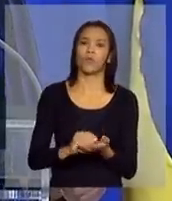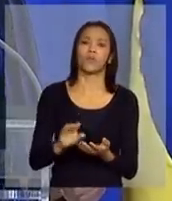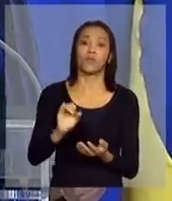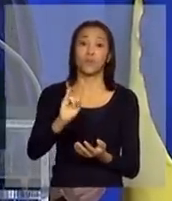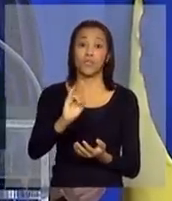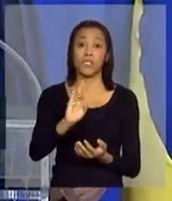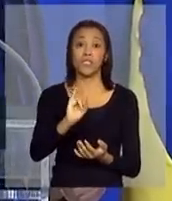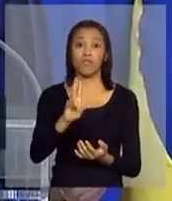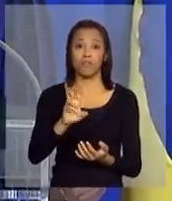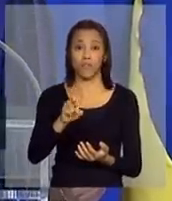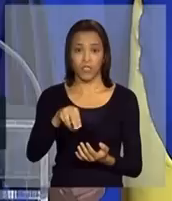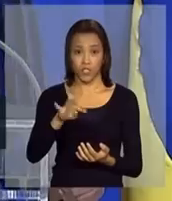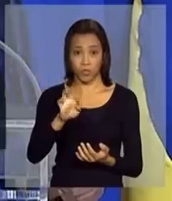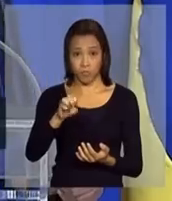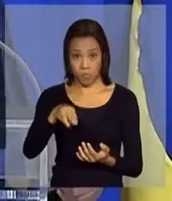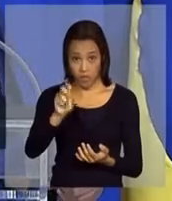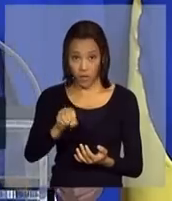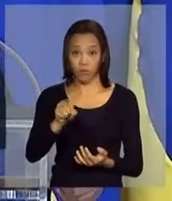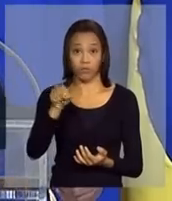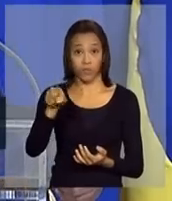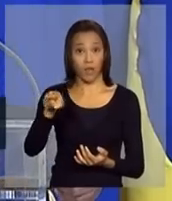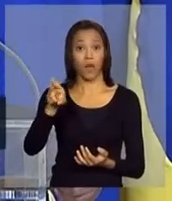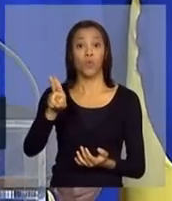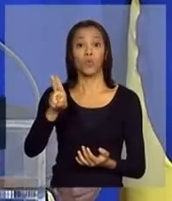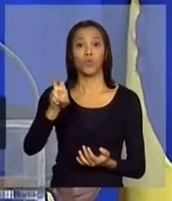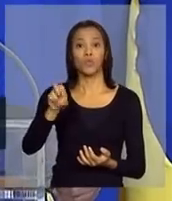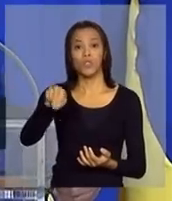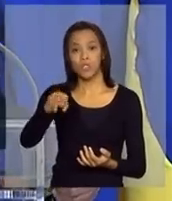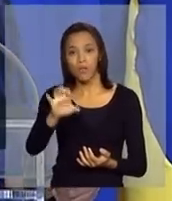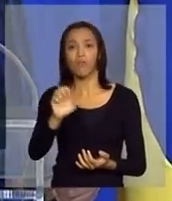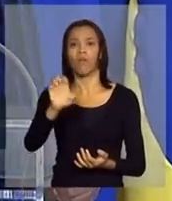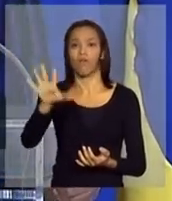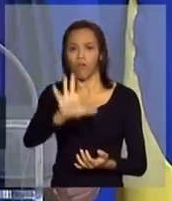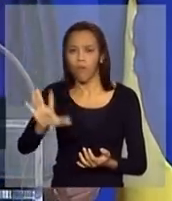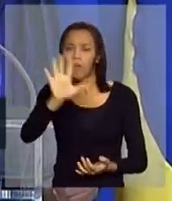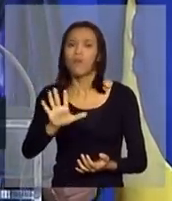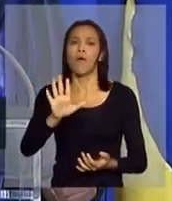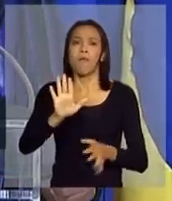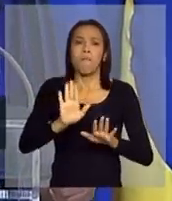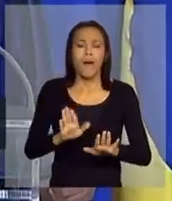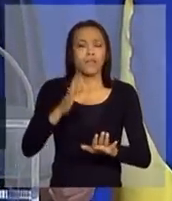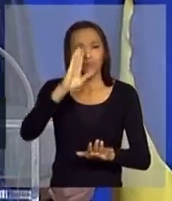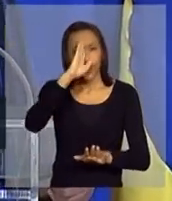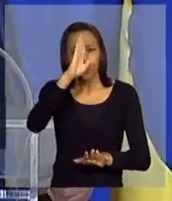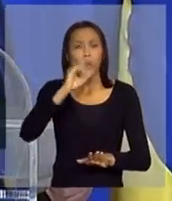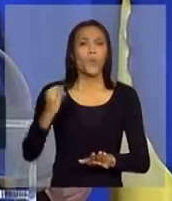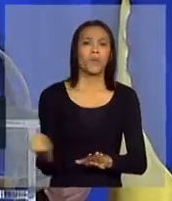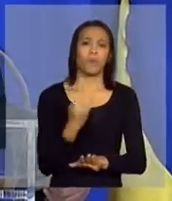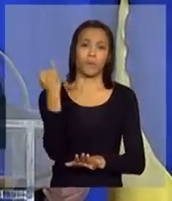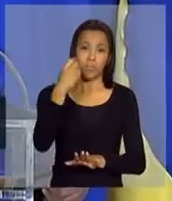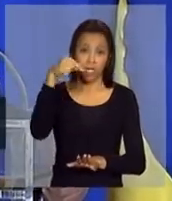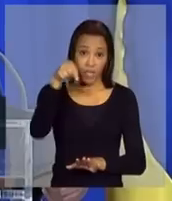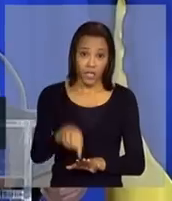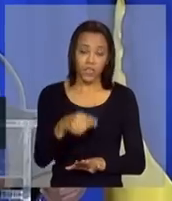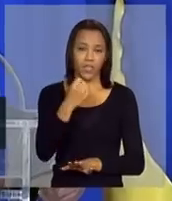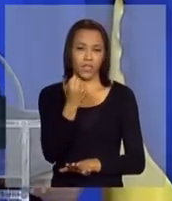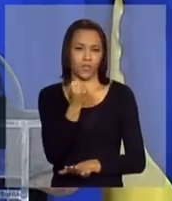Europeia. Mas o que é muito relevante é, de fato, a existência no Brasil de um grande